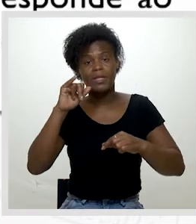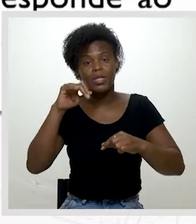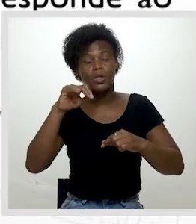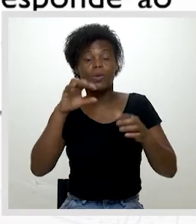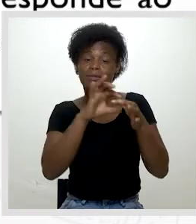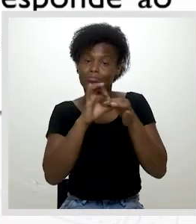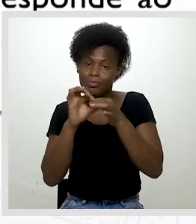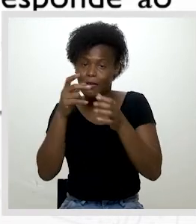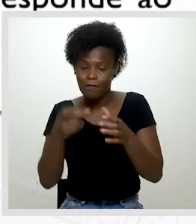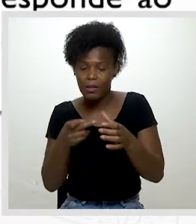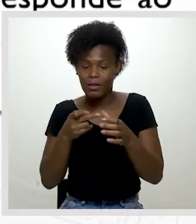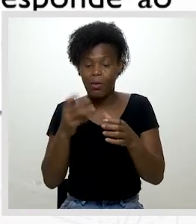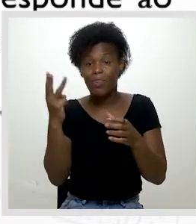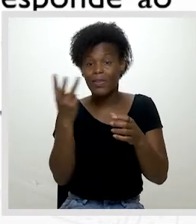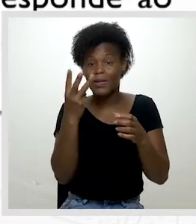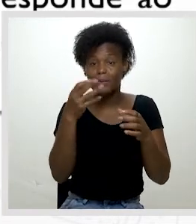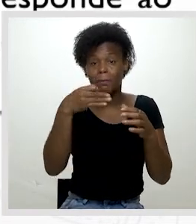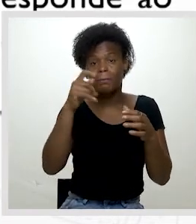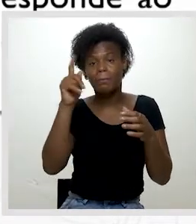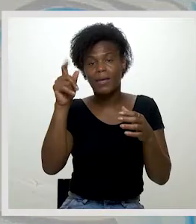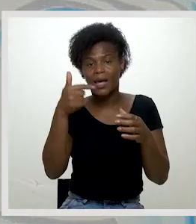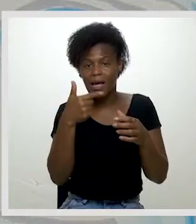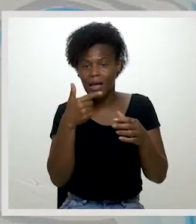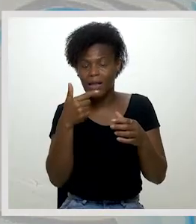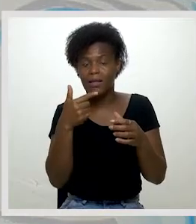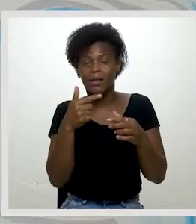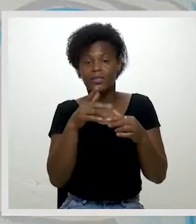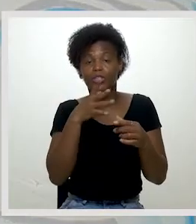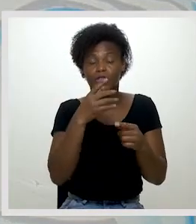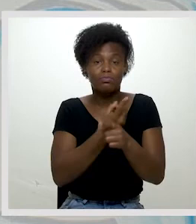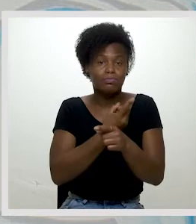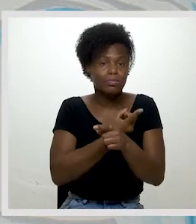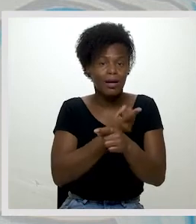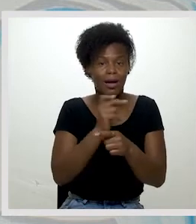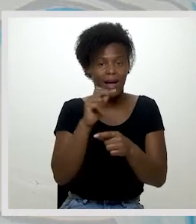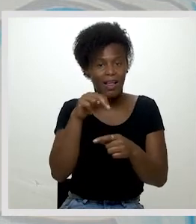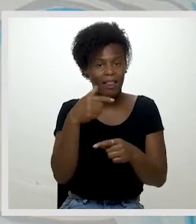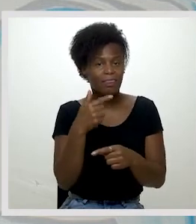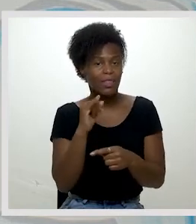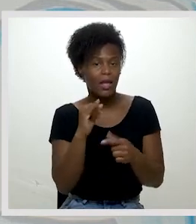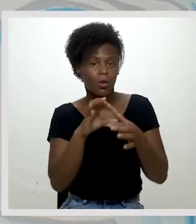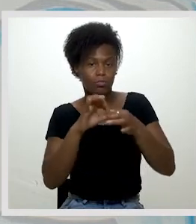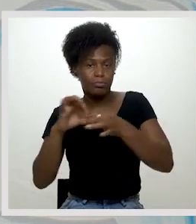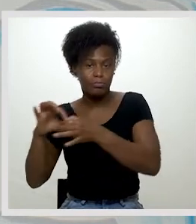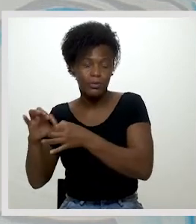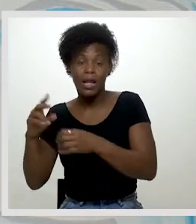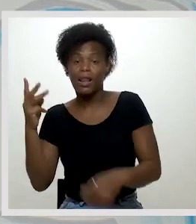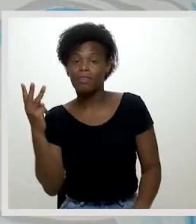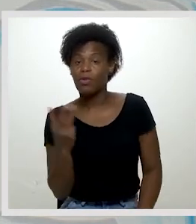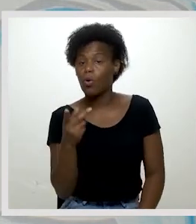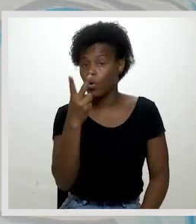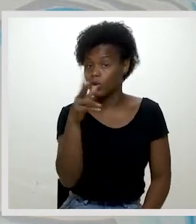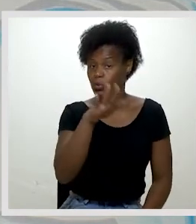tripleto de base azotárica que nós chamamos de anticodão. Ou seja, no RNA de transferência, nós temos dois sítios